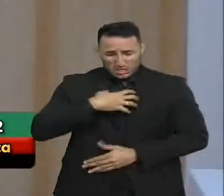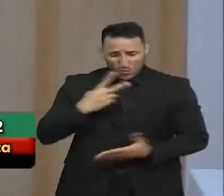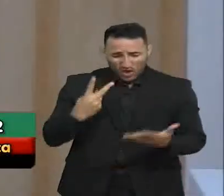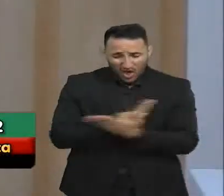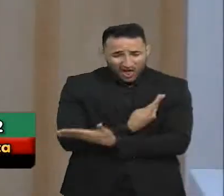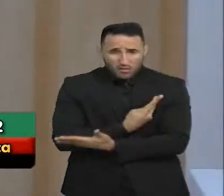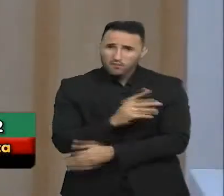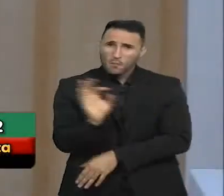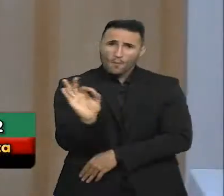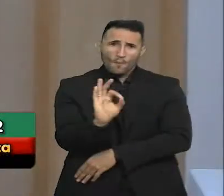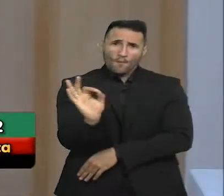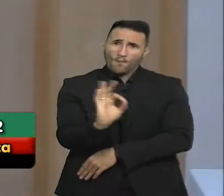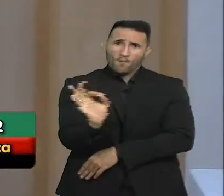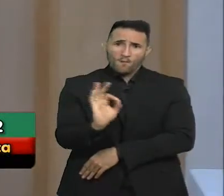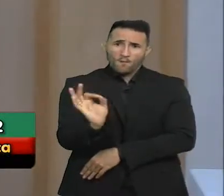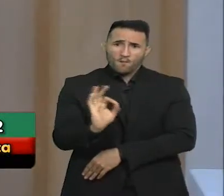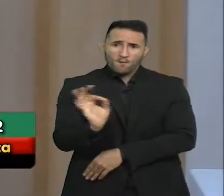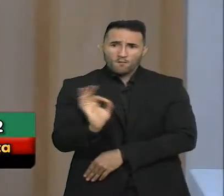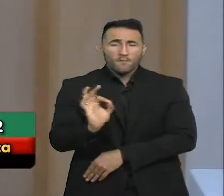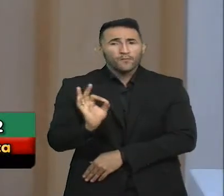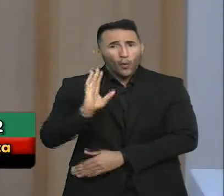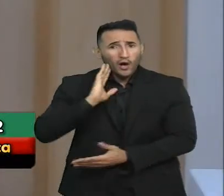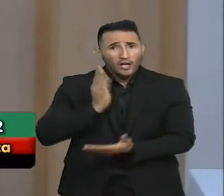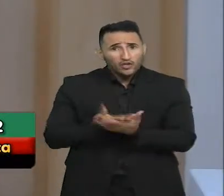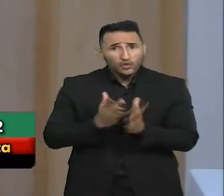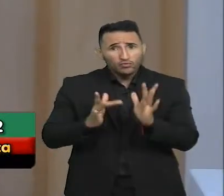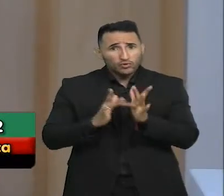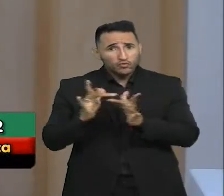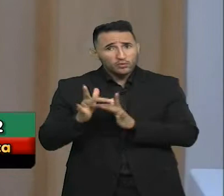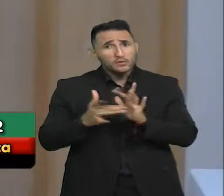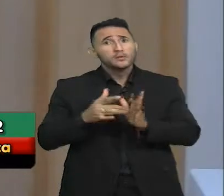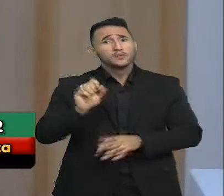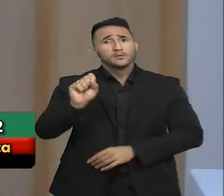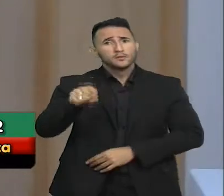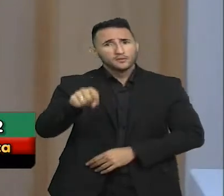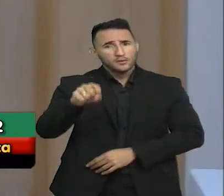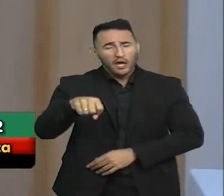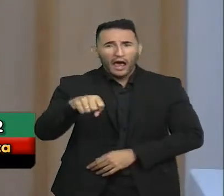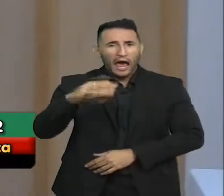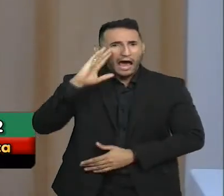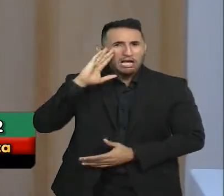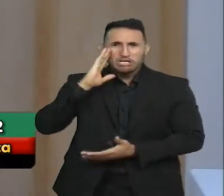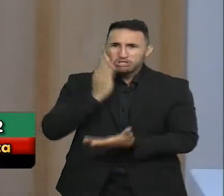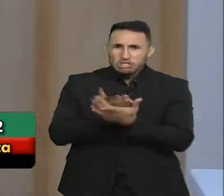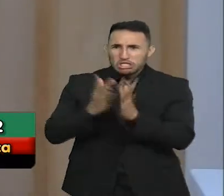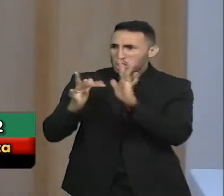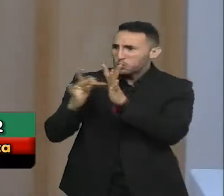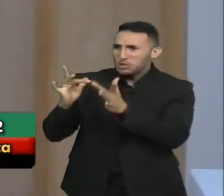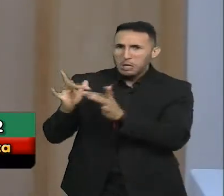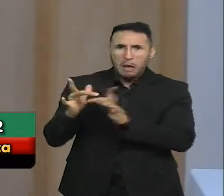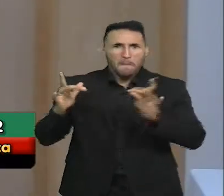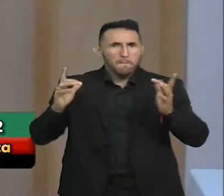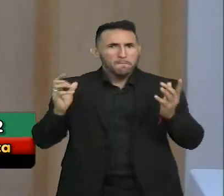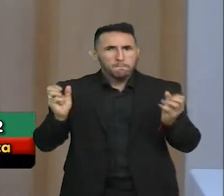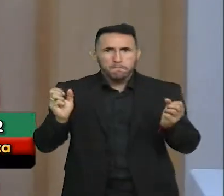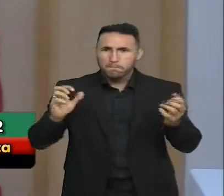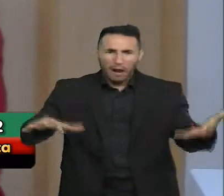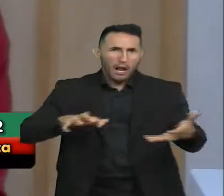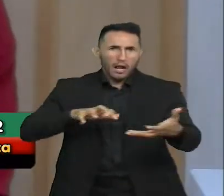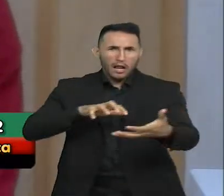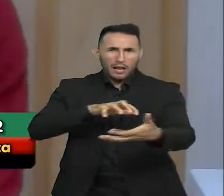isso, de jeito nenhum. E eu acredito no Jesus. Eu acho ele um cara super revolucionário, de